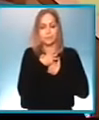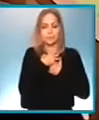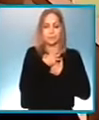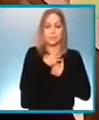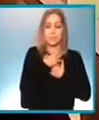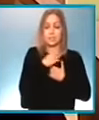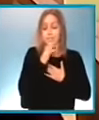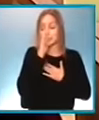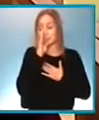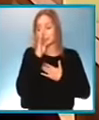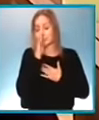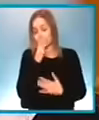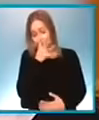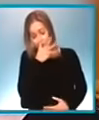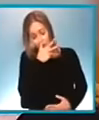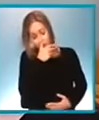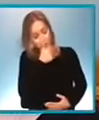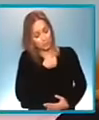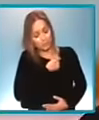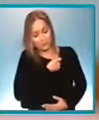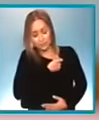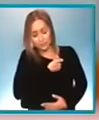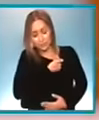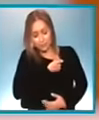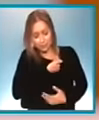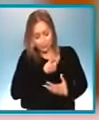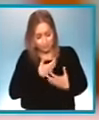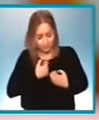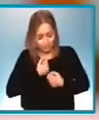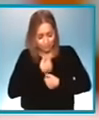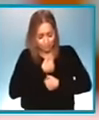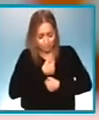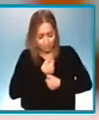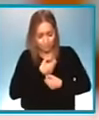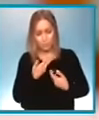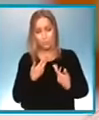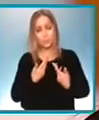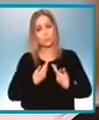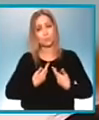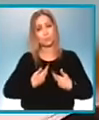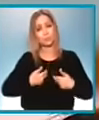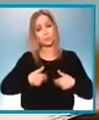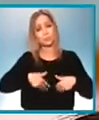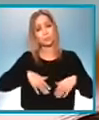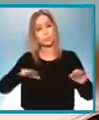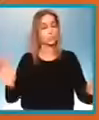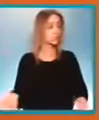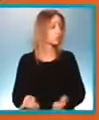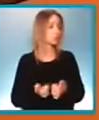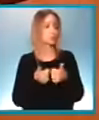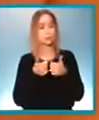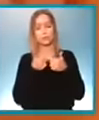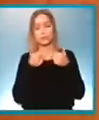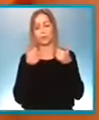quando se tenho desgosto e o pranto no rosto nos deixa melhor.